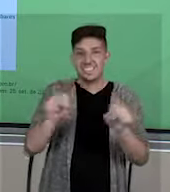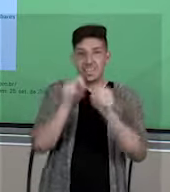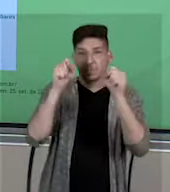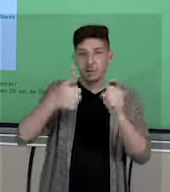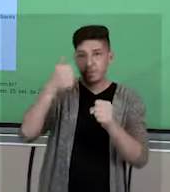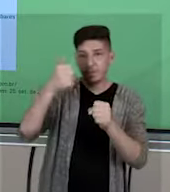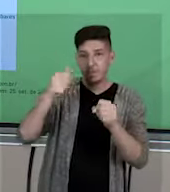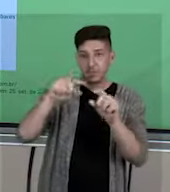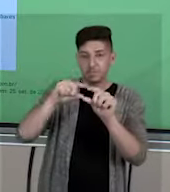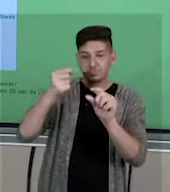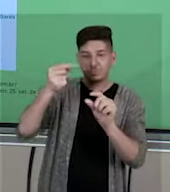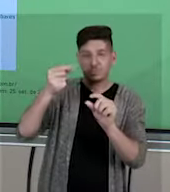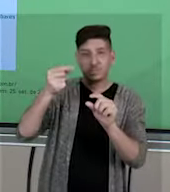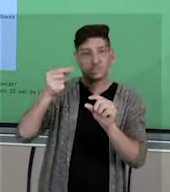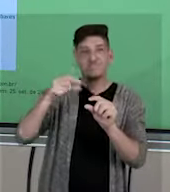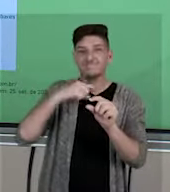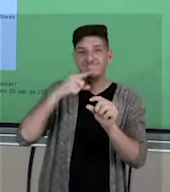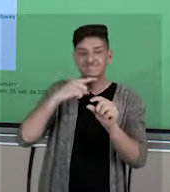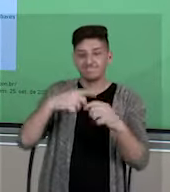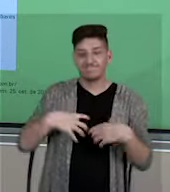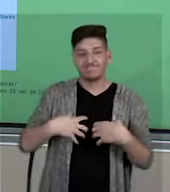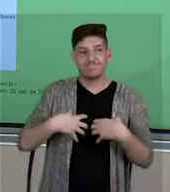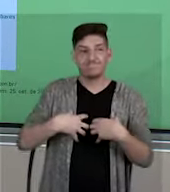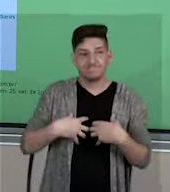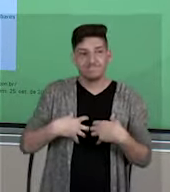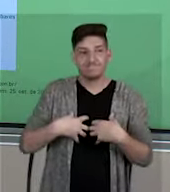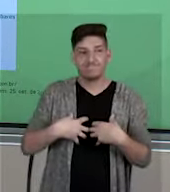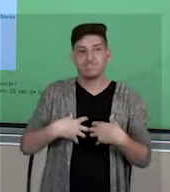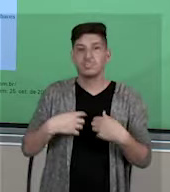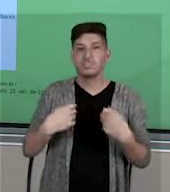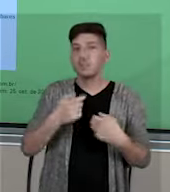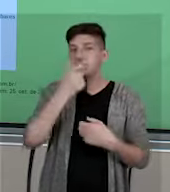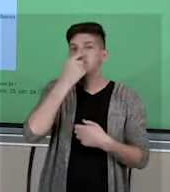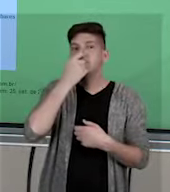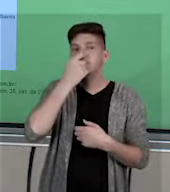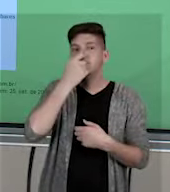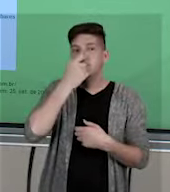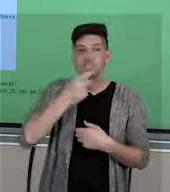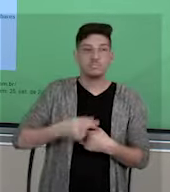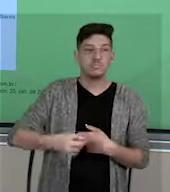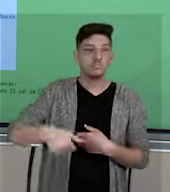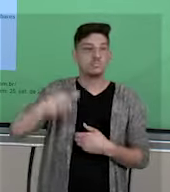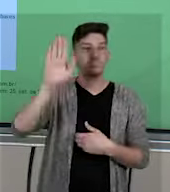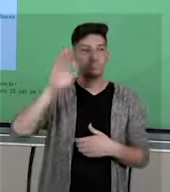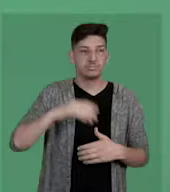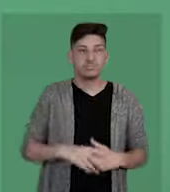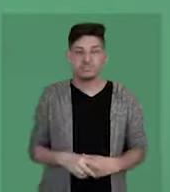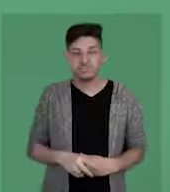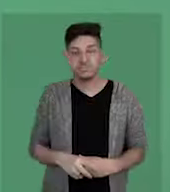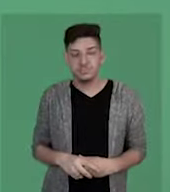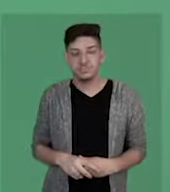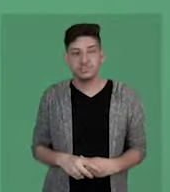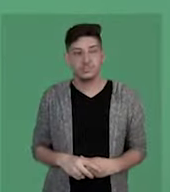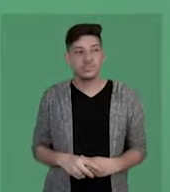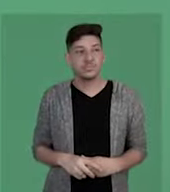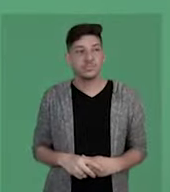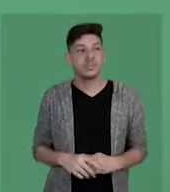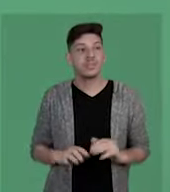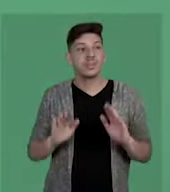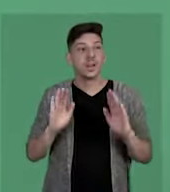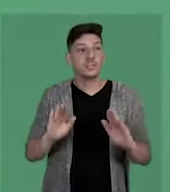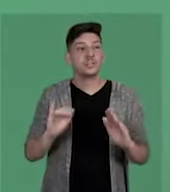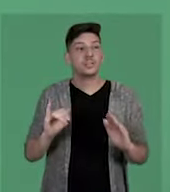essa pessoa em situação de intubação contínua, que é o caso mais grave aí, né, dessas fraturas. Agora, as fraturas na